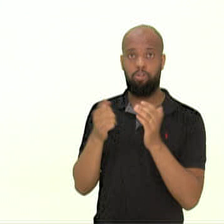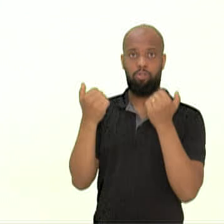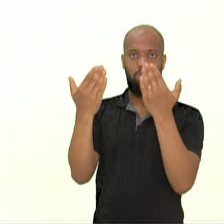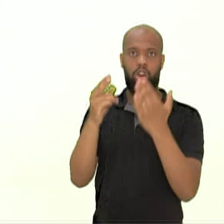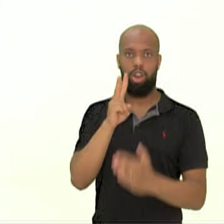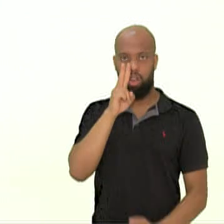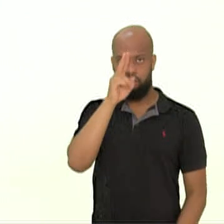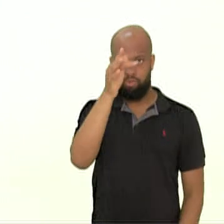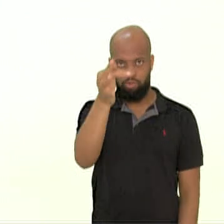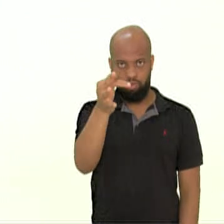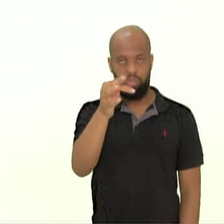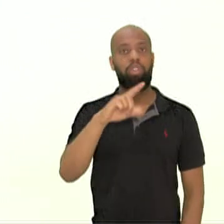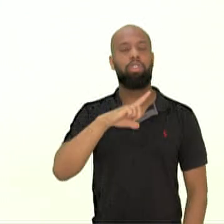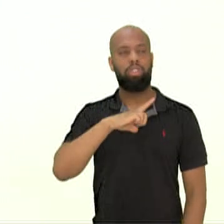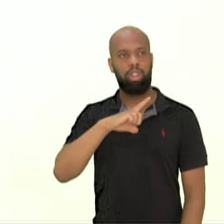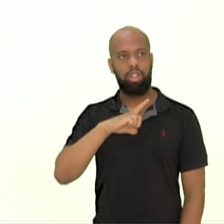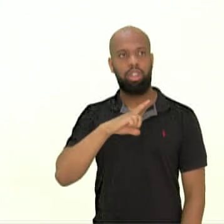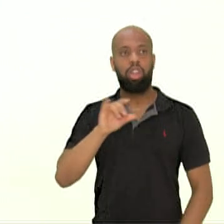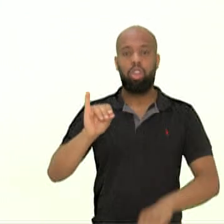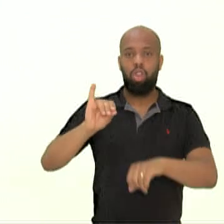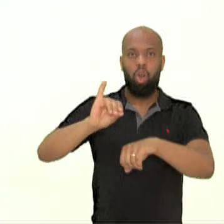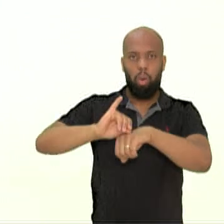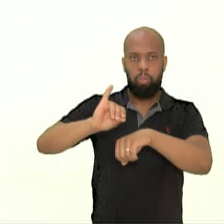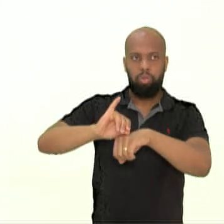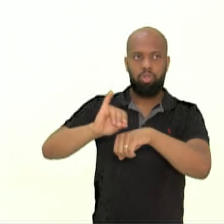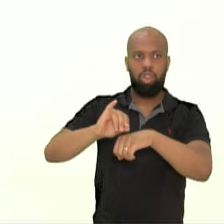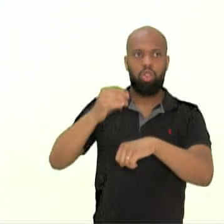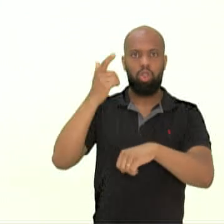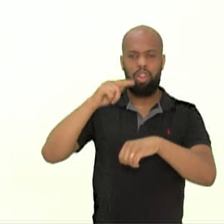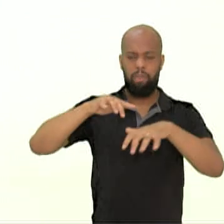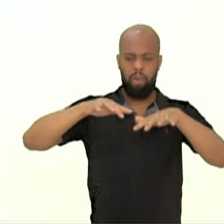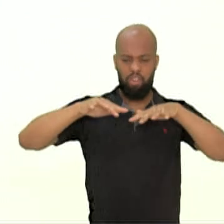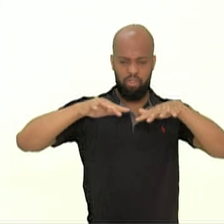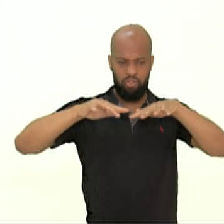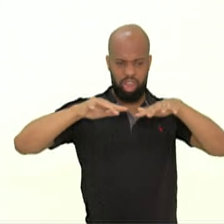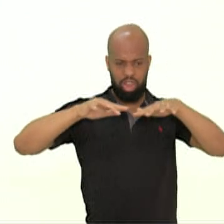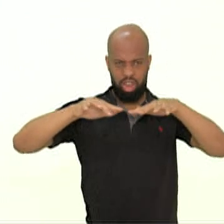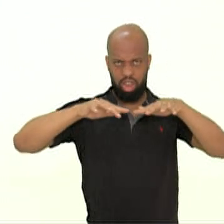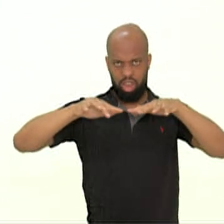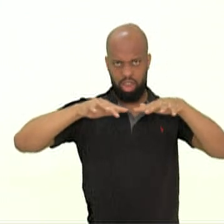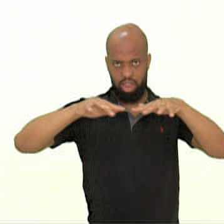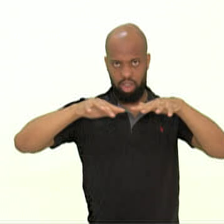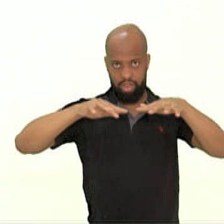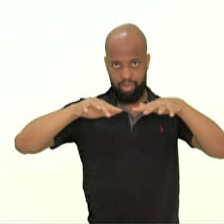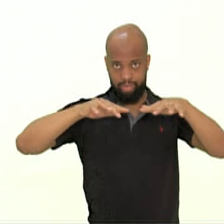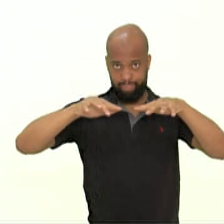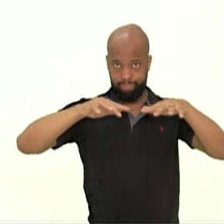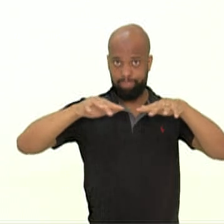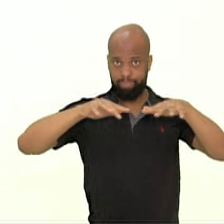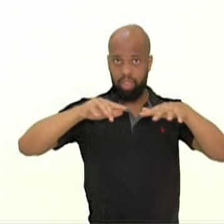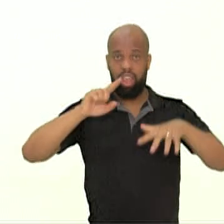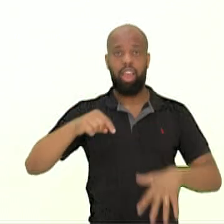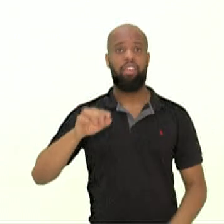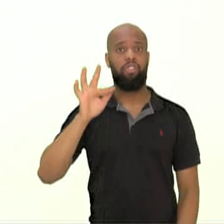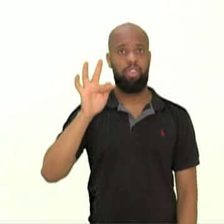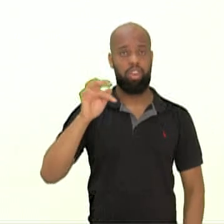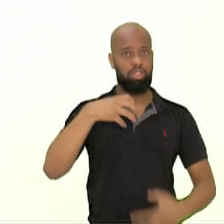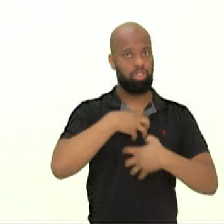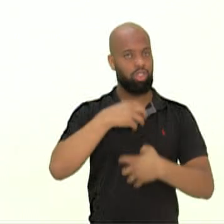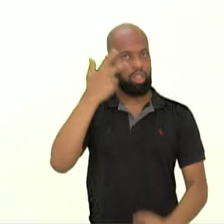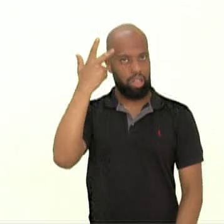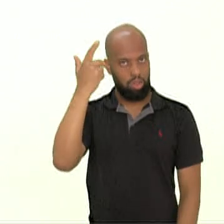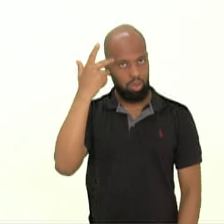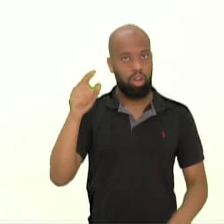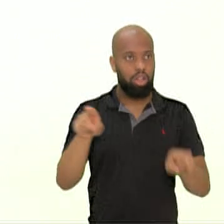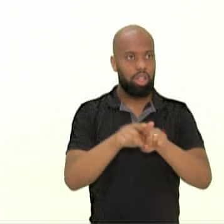objeto induzido oscile com maior amplitude em frequências específicas, denominadas como frequências naturais